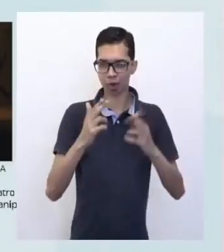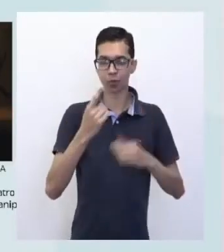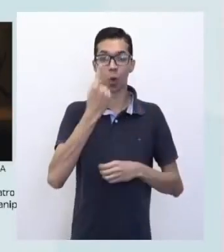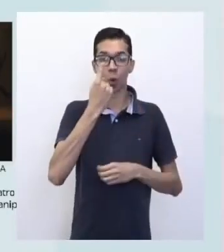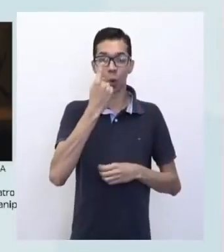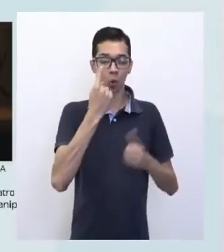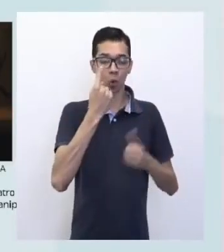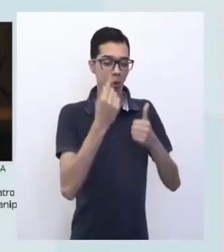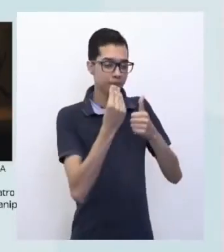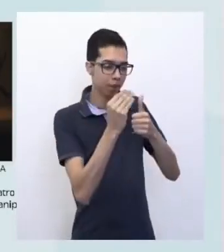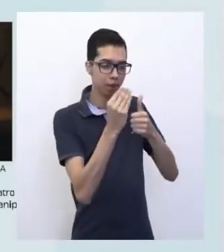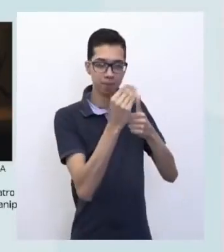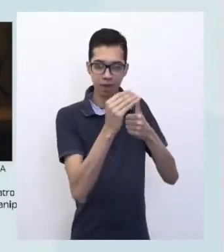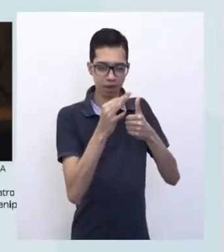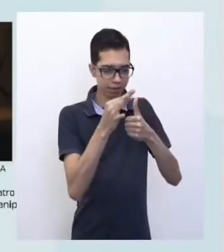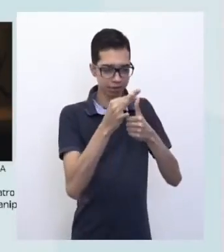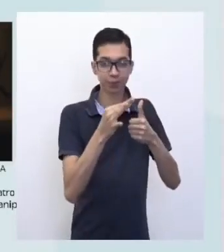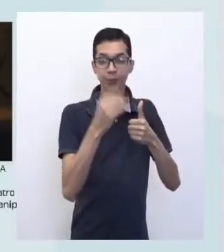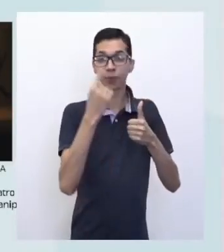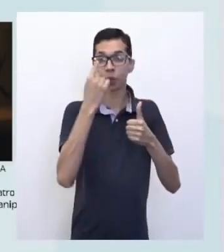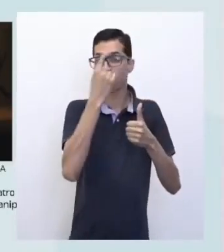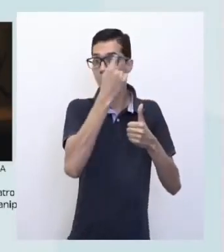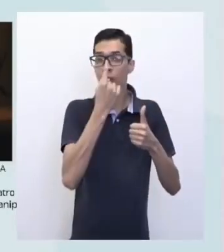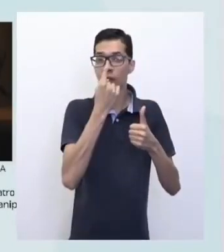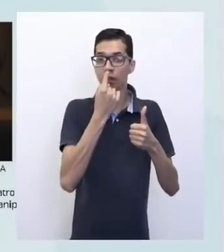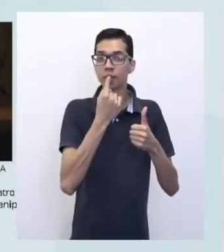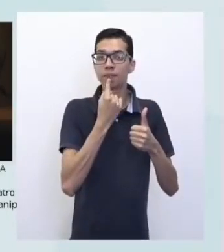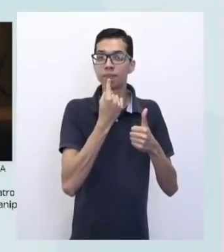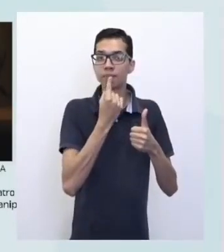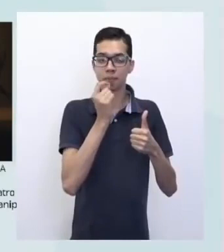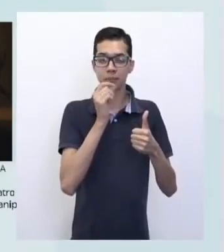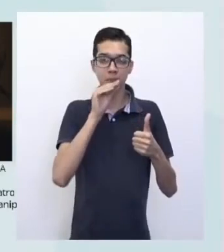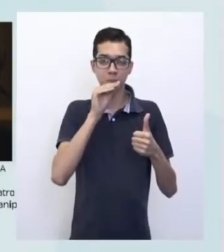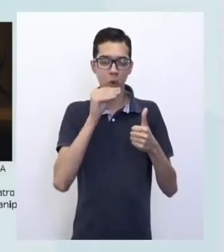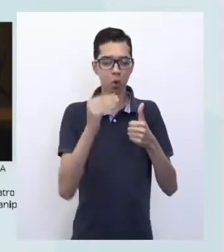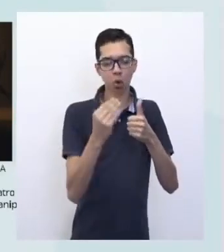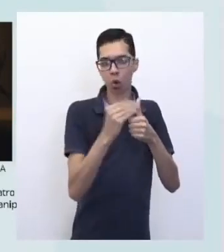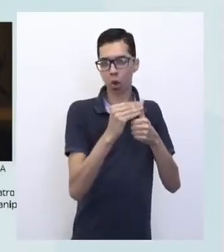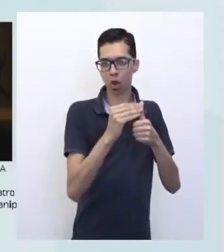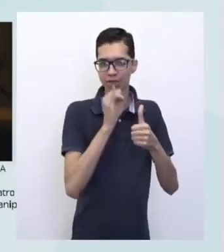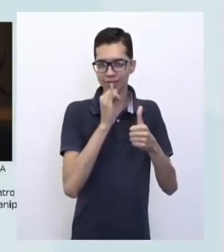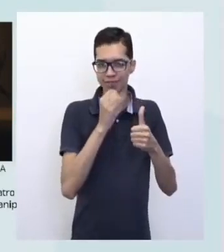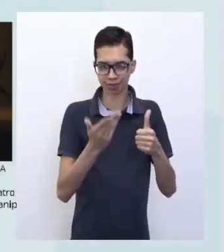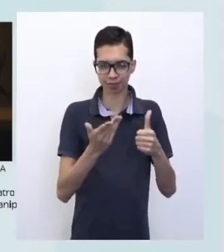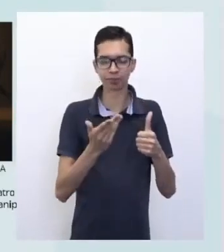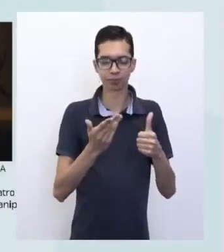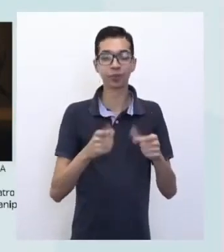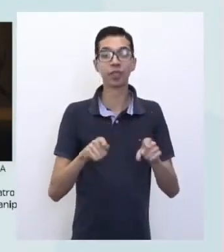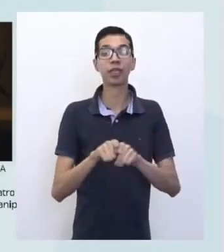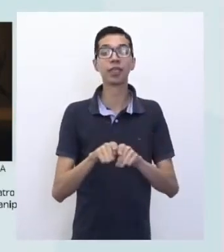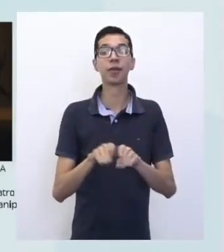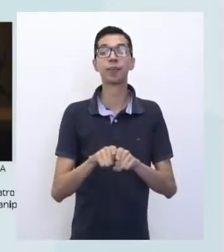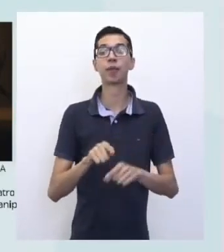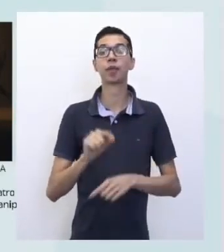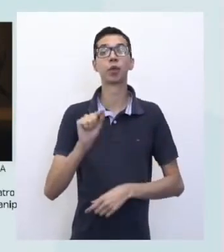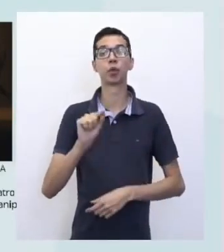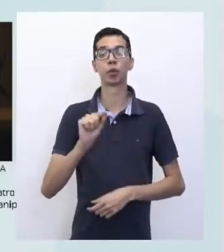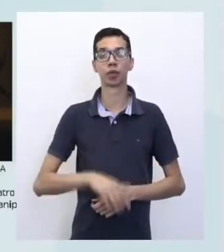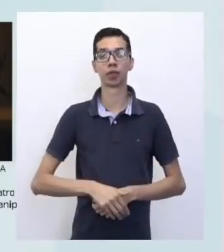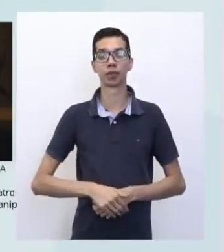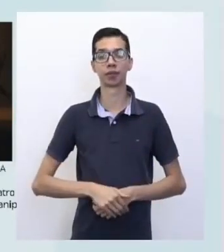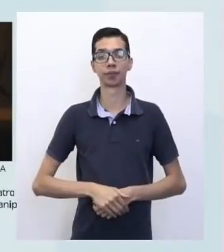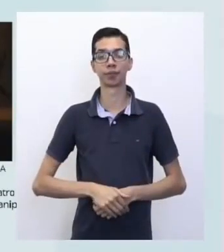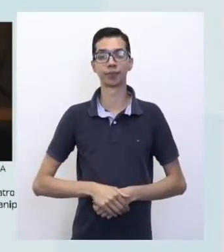e comece a trabalhar pequenos diálogos. E nós temos também movimentando os dedos e os objetos, que é uma variação desse